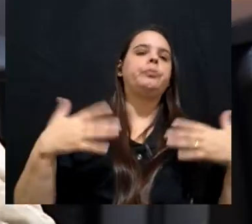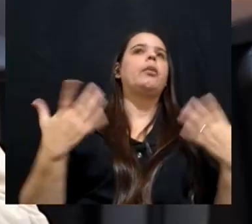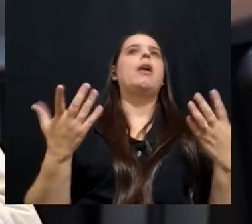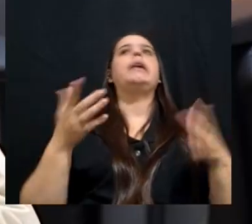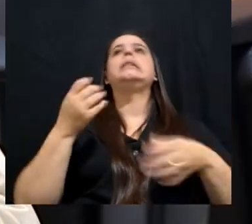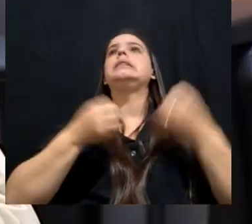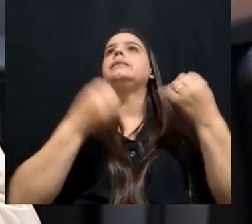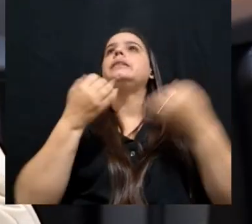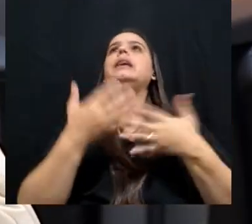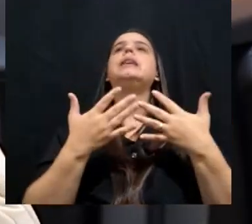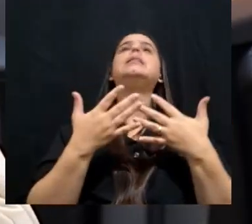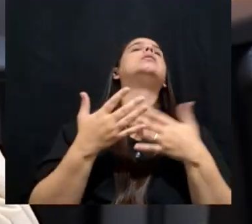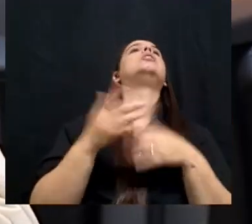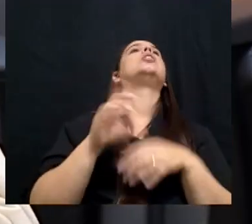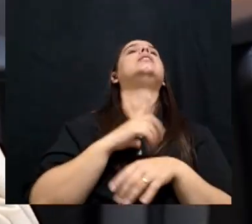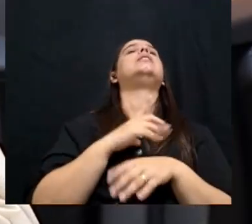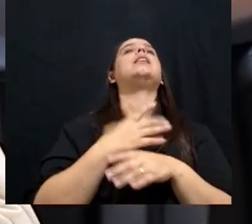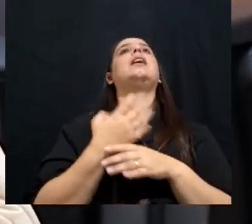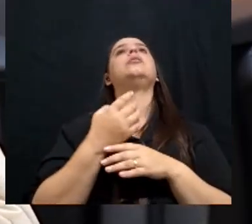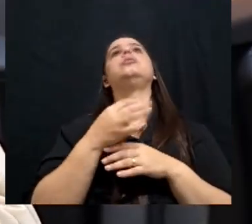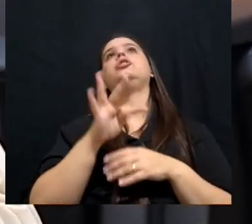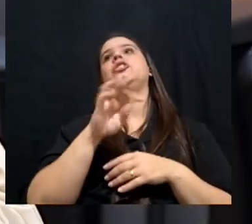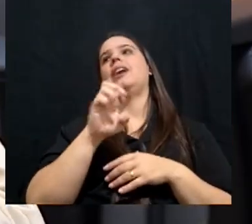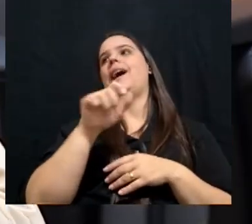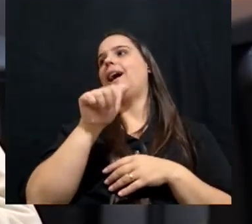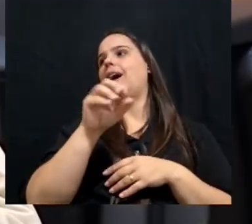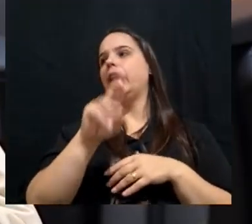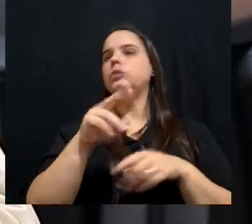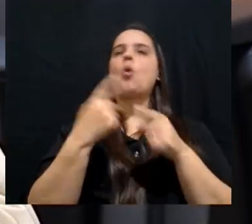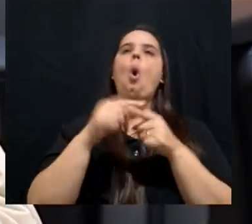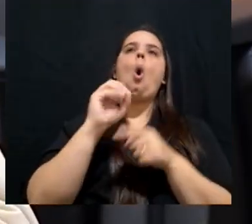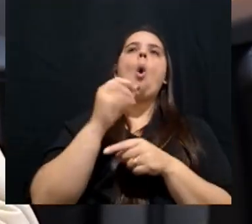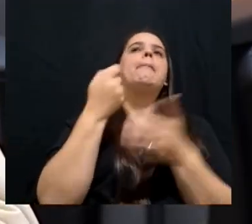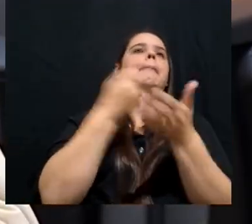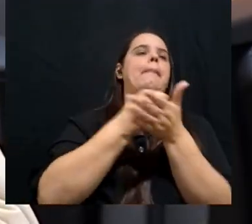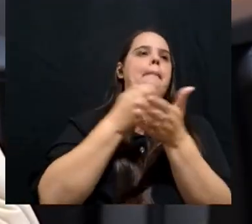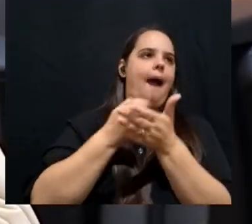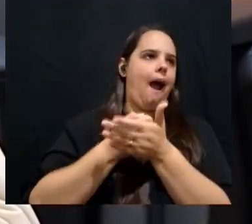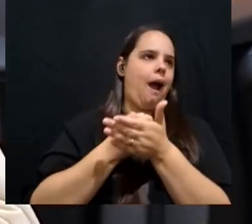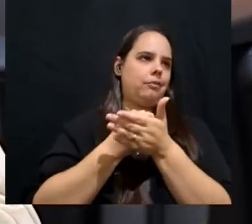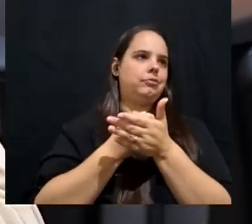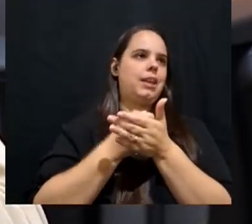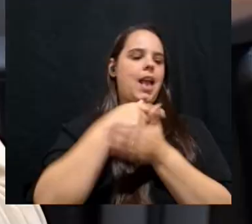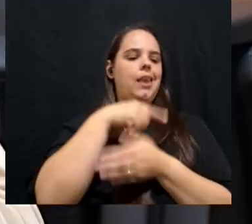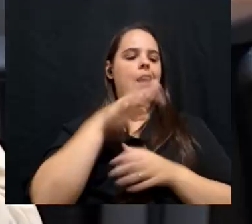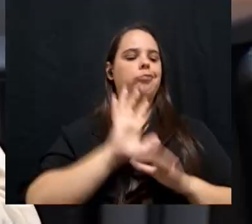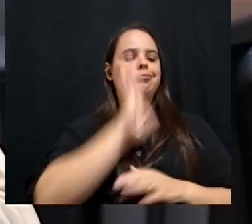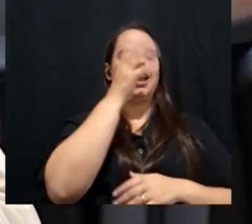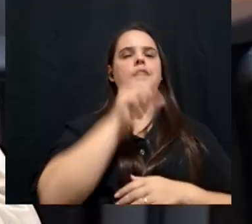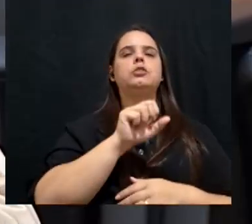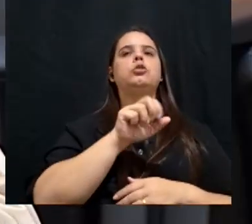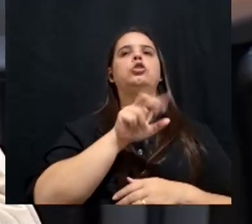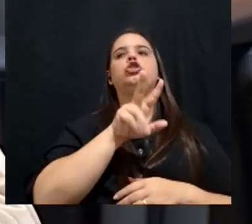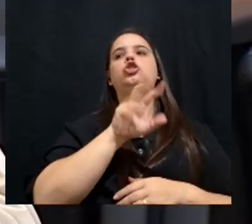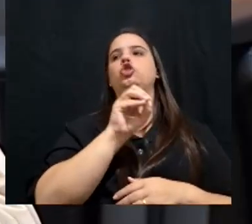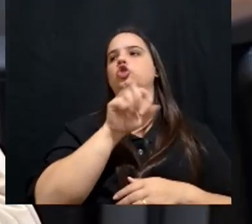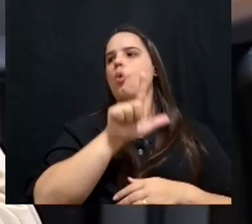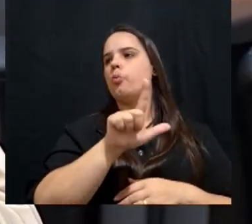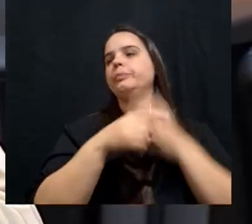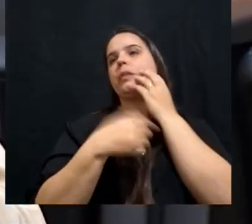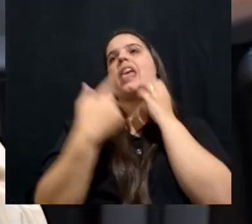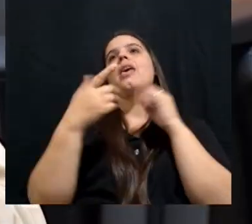é acessível, né, para essas famílias, e valeu muito a pena. Foi uma Páscoa aí que eu acho que ao todo teve mais